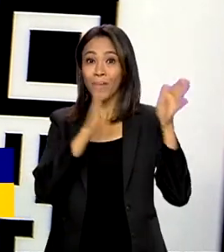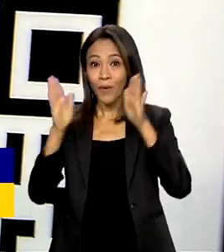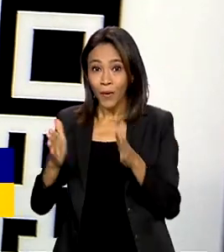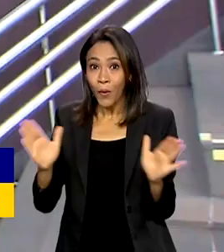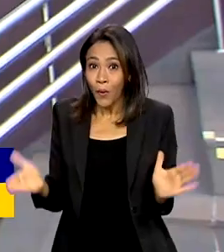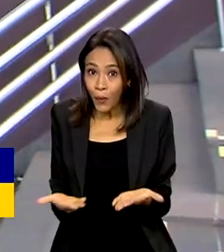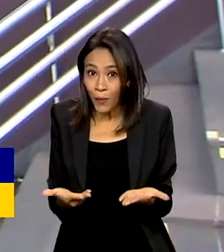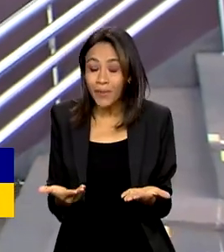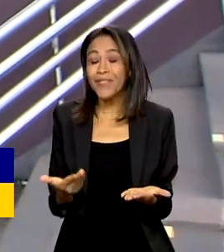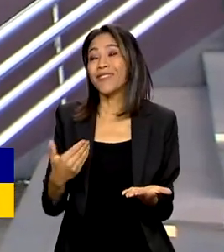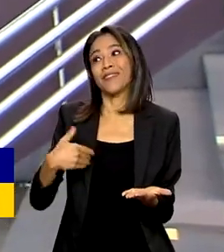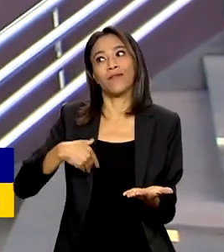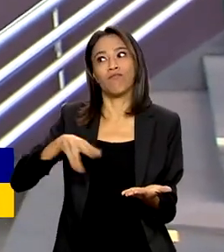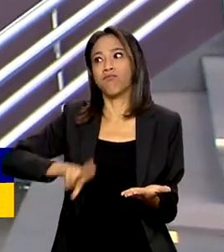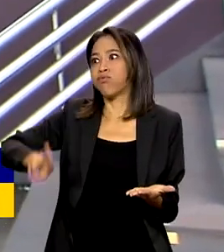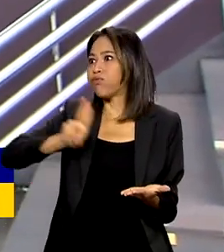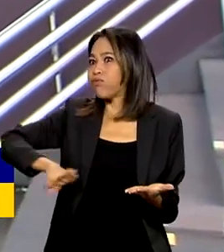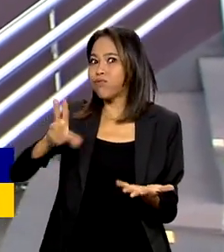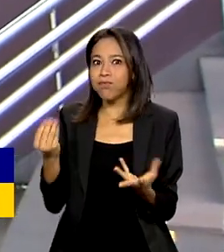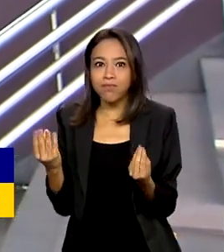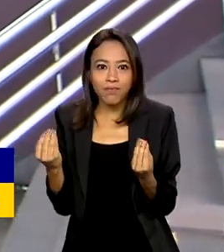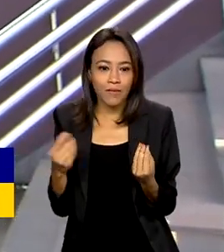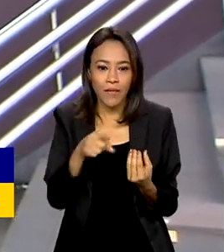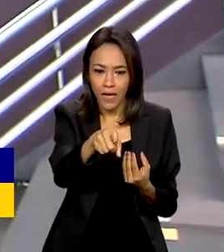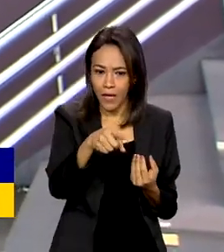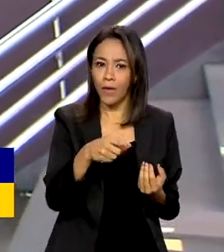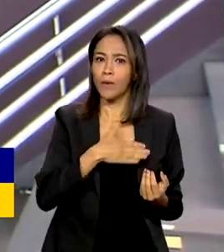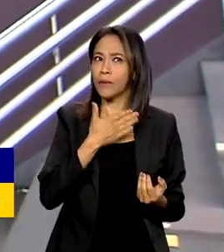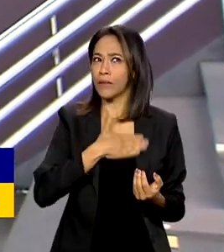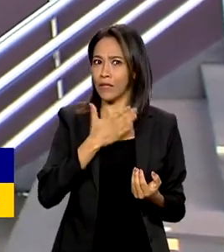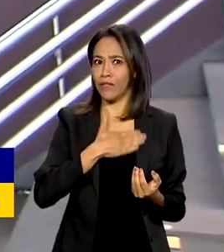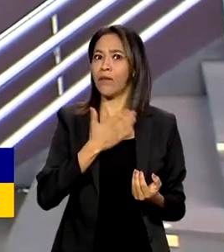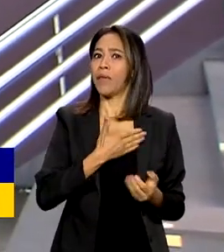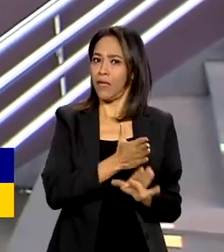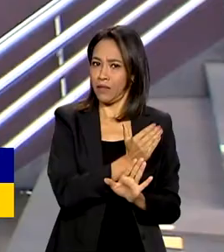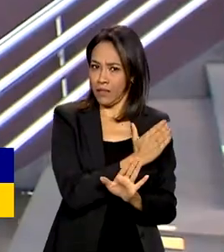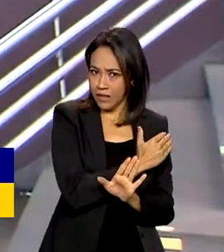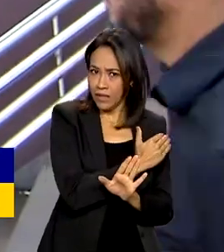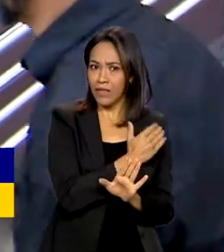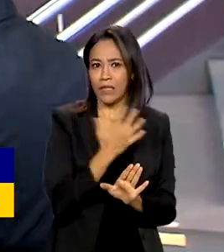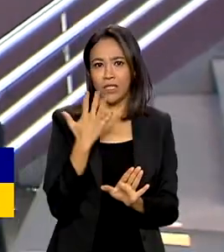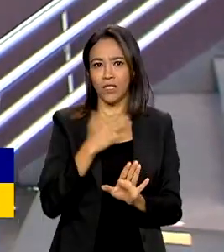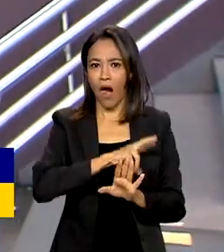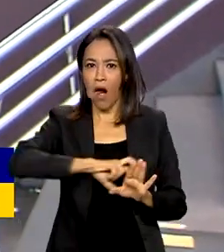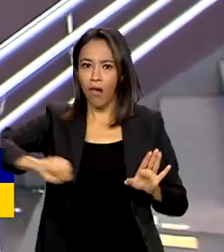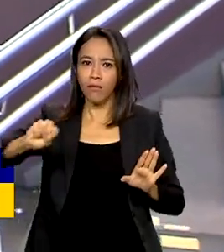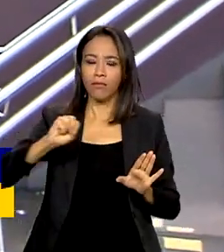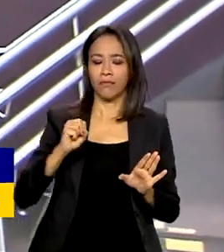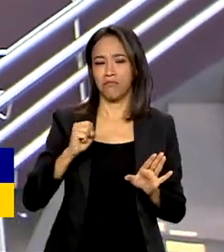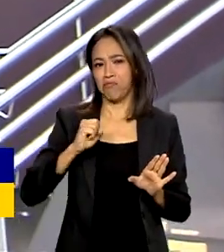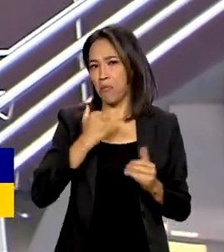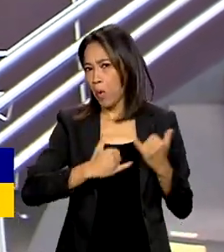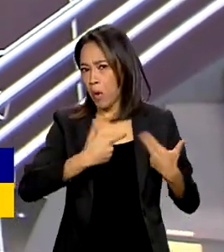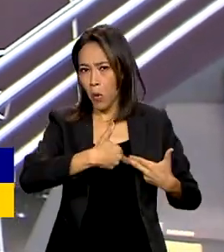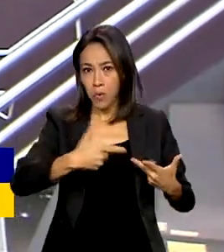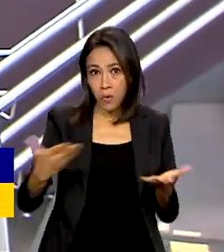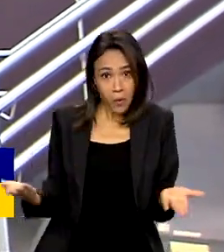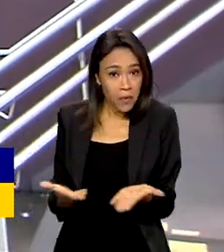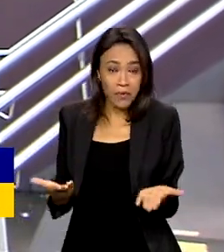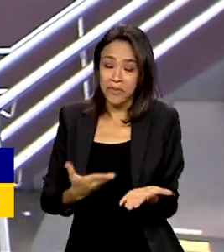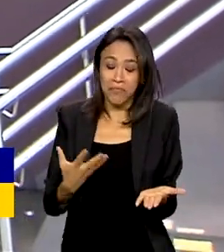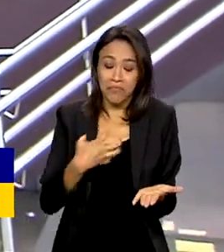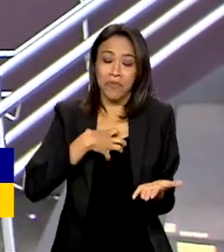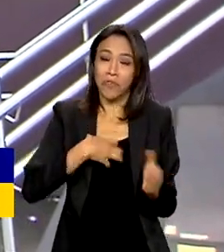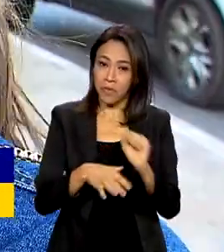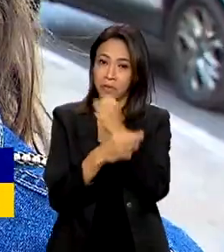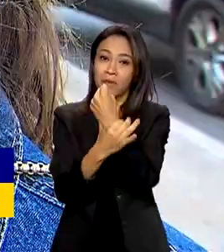sem ele. Demorei bastante para usar com medo, né? Porque medo de clonagem, de alguma coisa, e agora não, agora eu sou